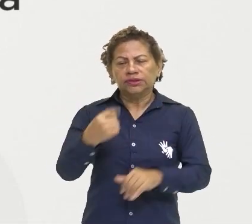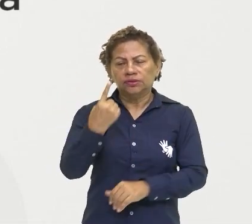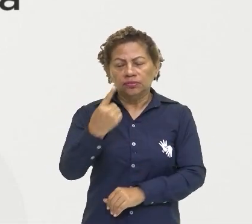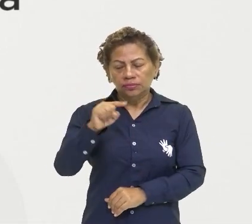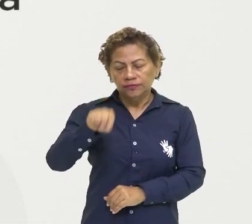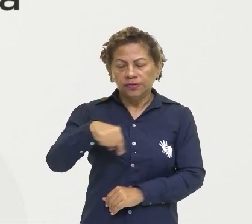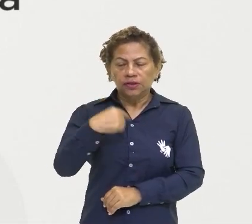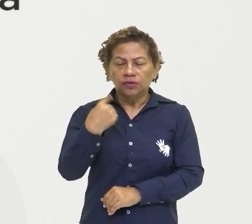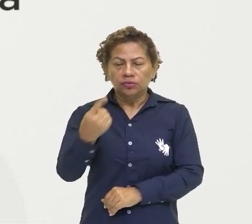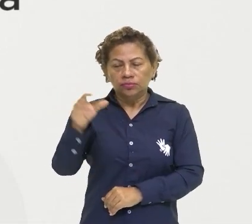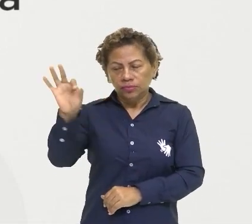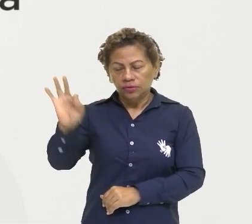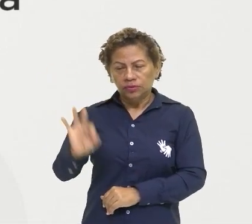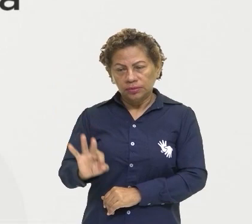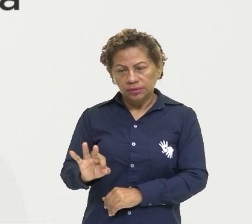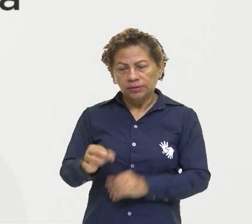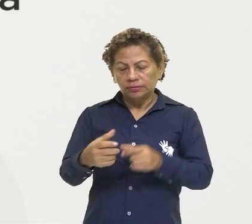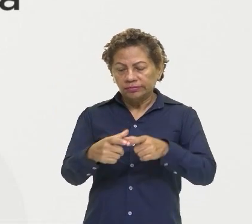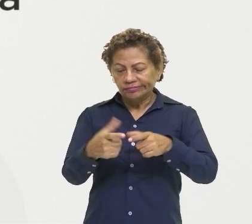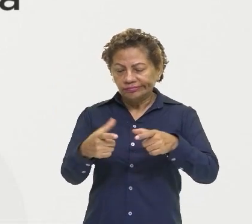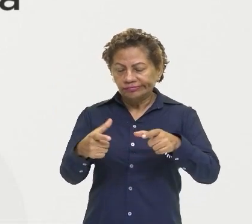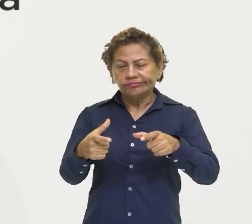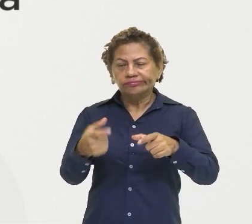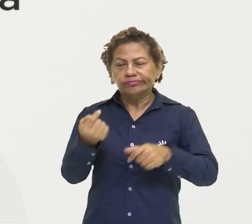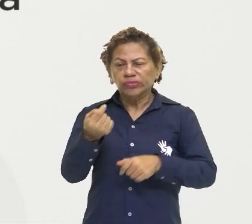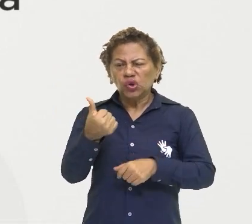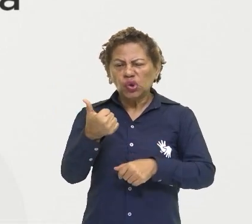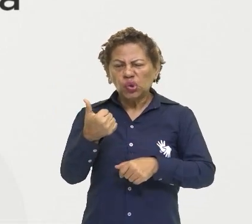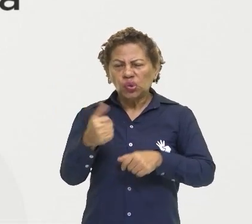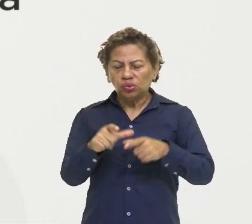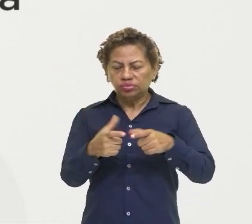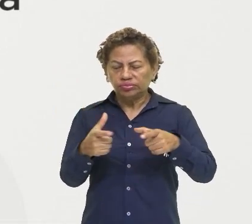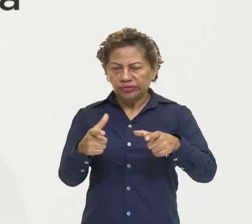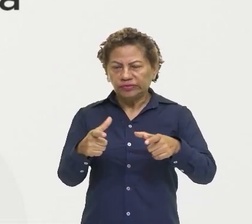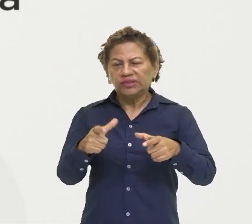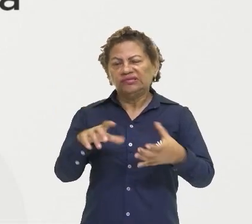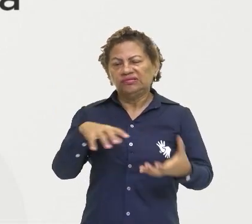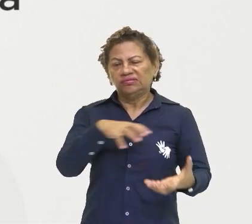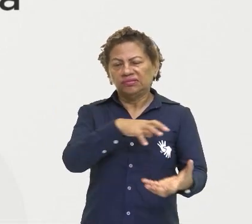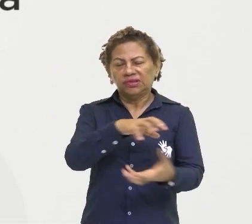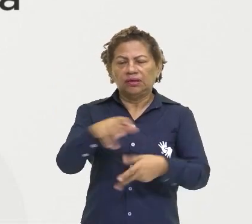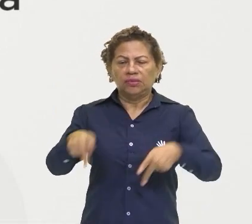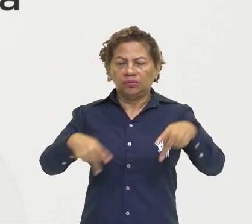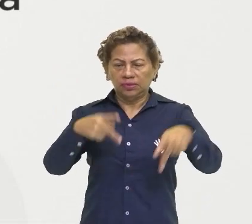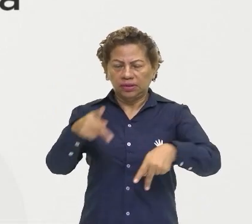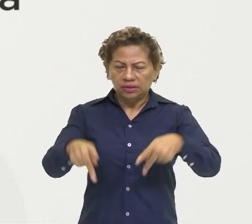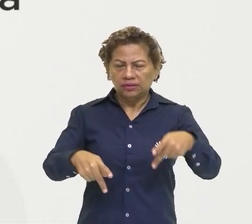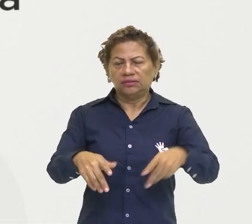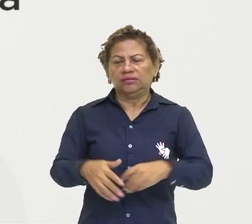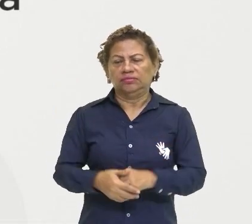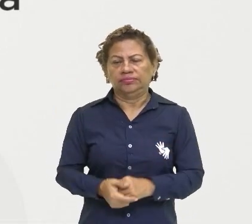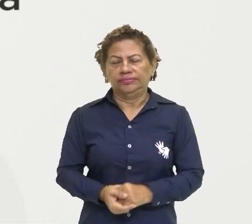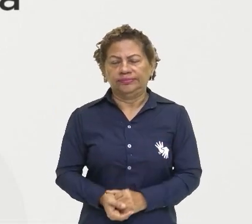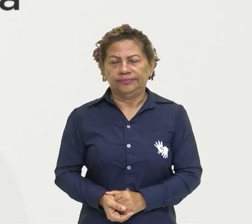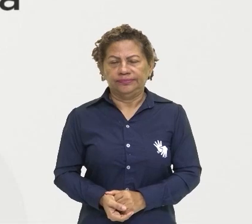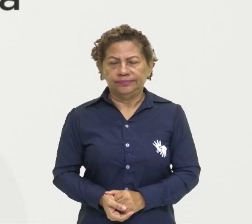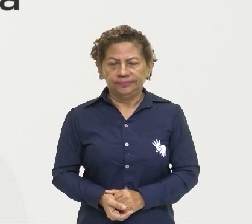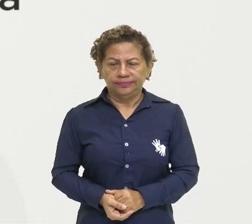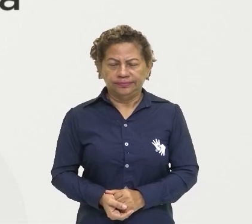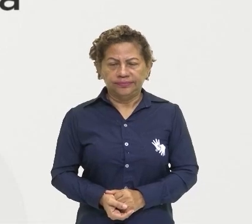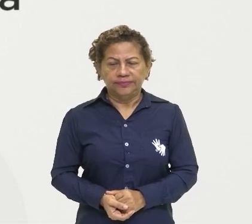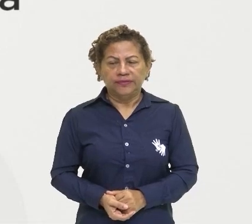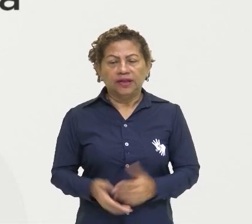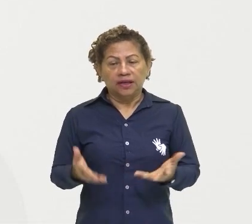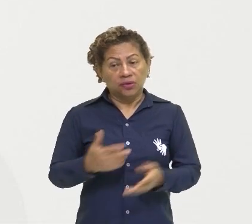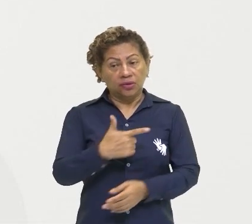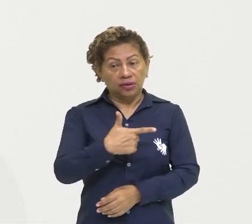1,1%. Então, é a média de crescimento que a população mundial, de crescimento da população mundial neste